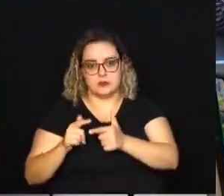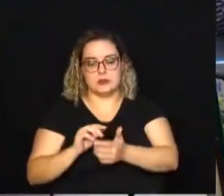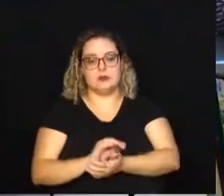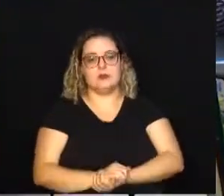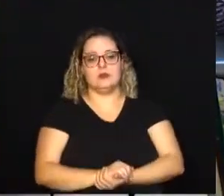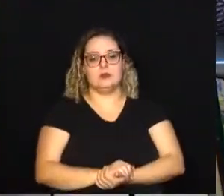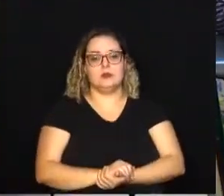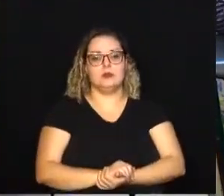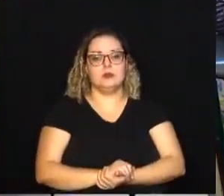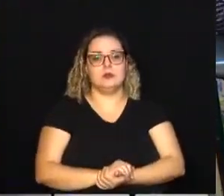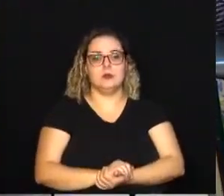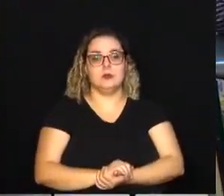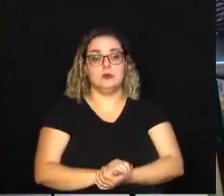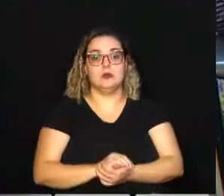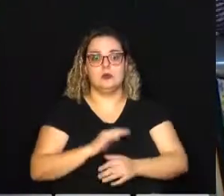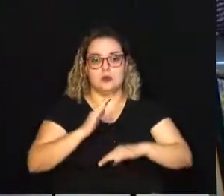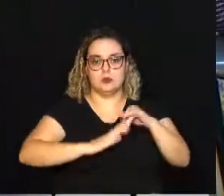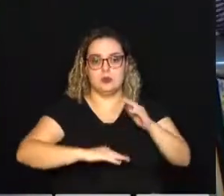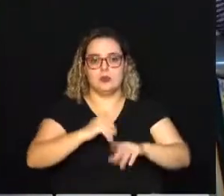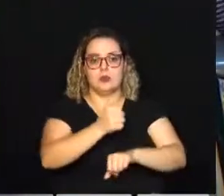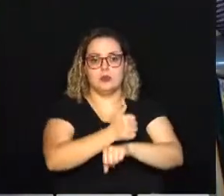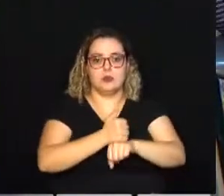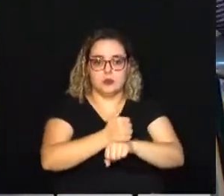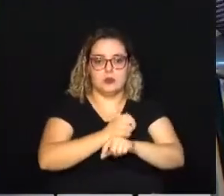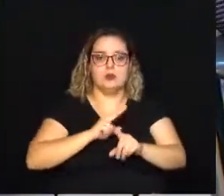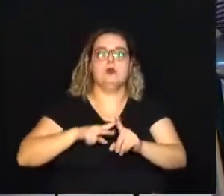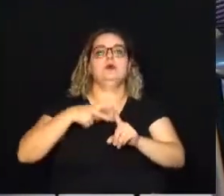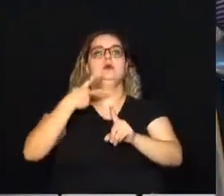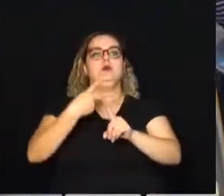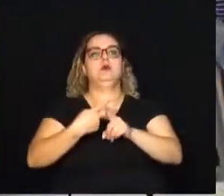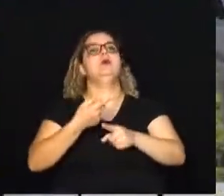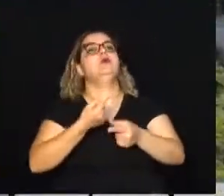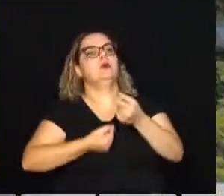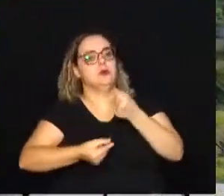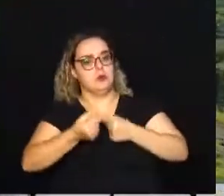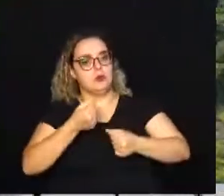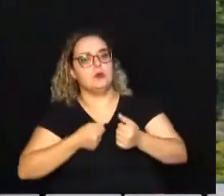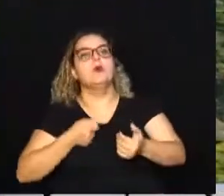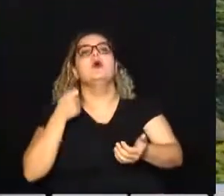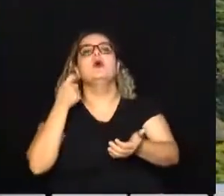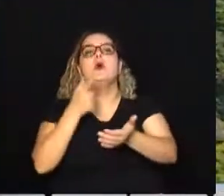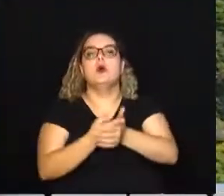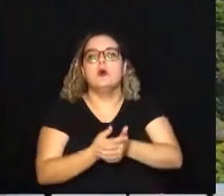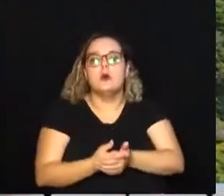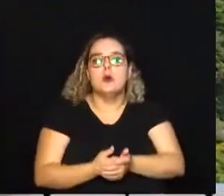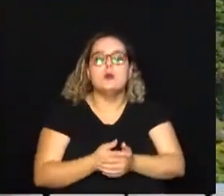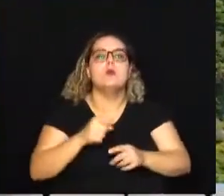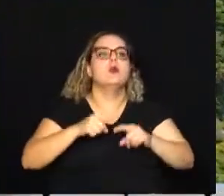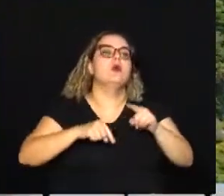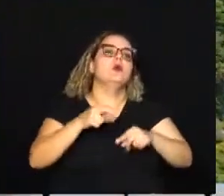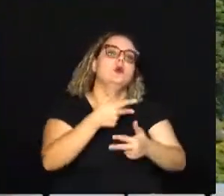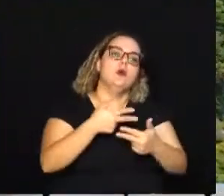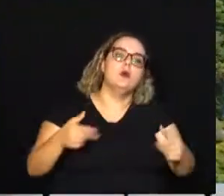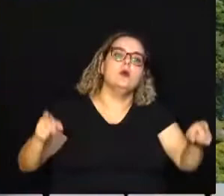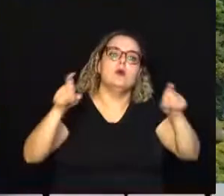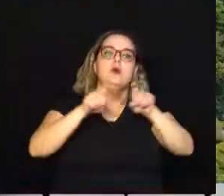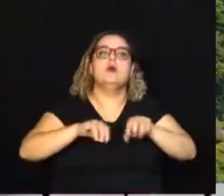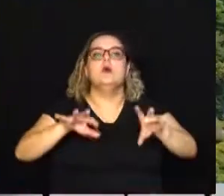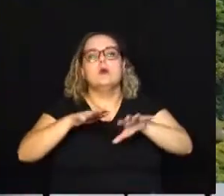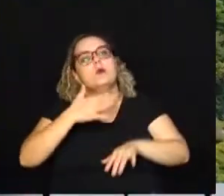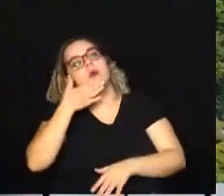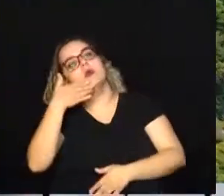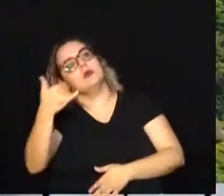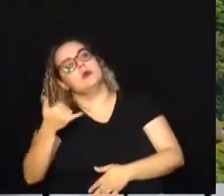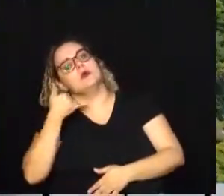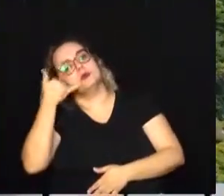desdobramento desses profissionais, tanto do ponto de vista econômico, de ter que ele mesmo comprar o seu material, comprar o seu computador, melhorar o seu celular,